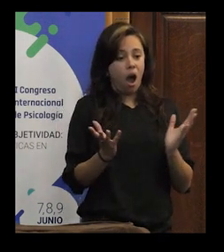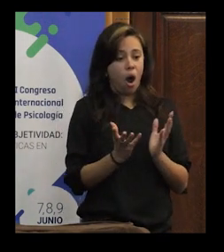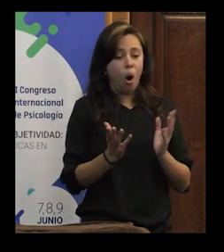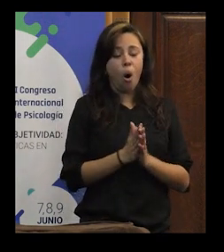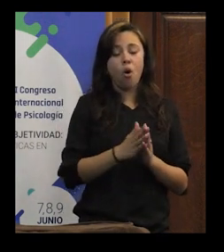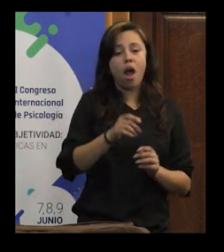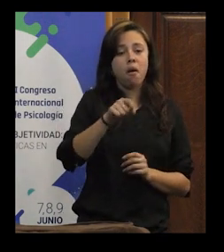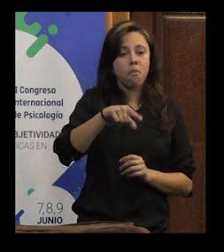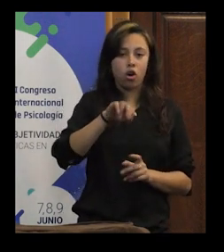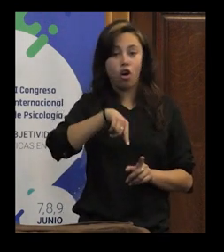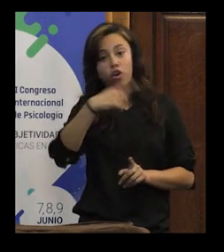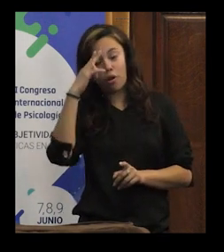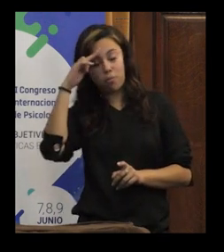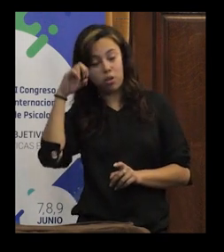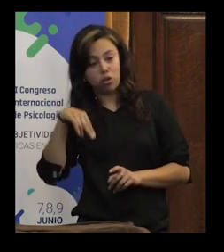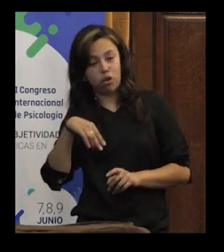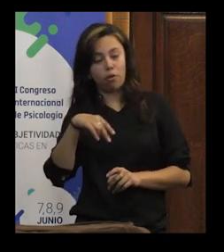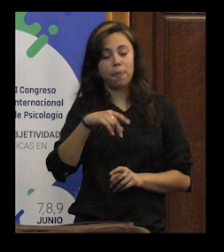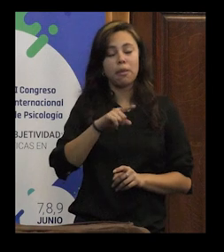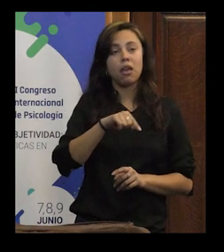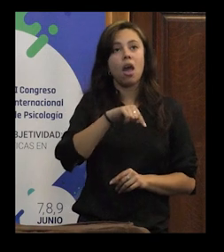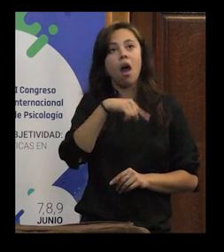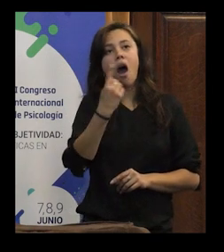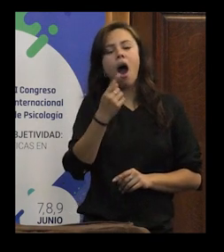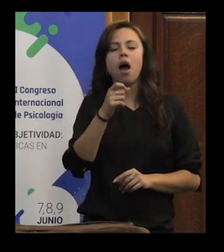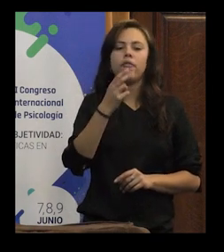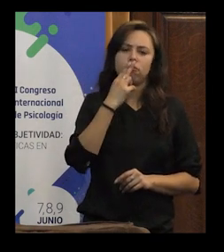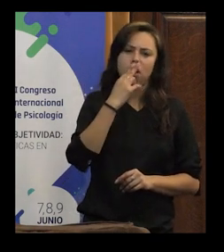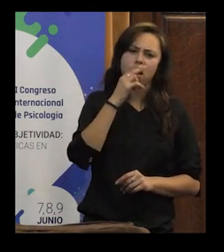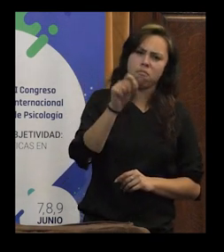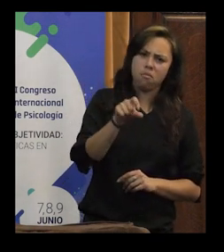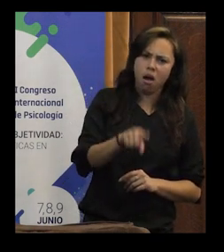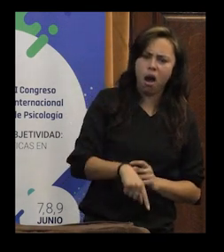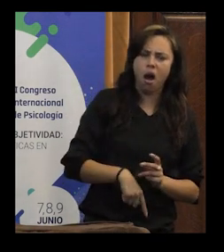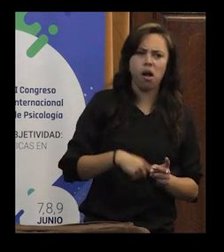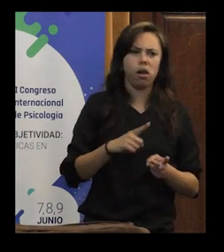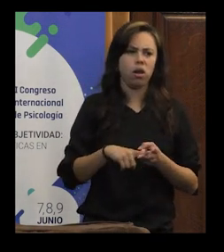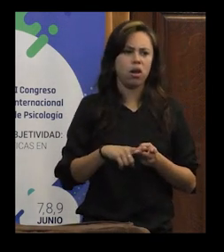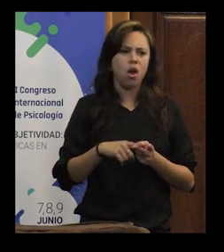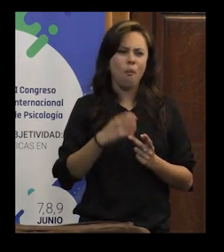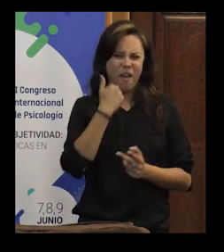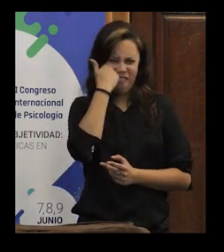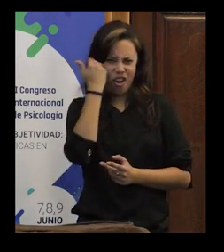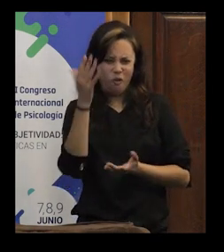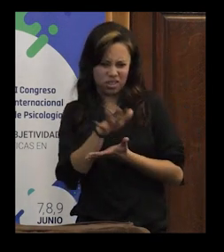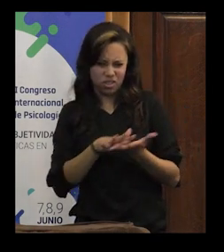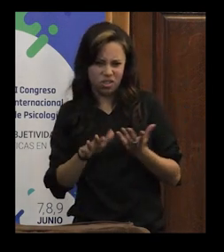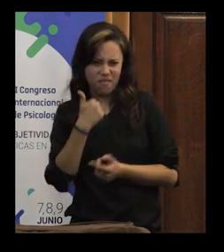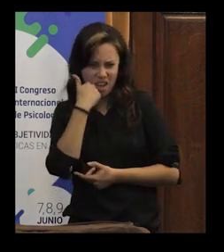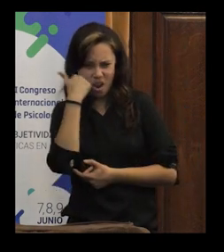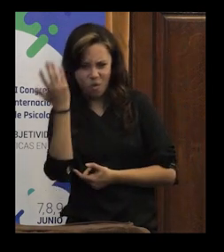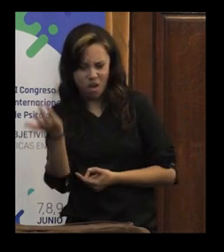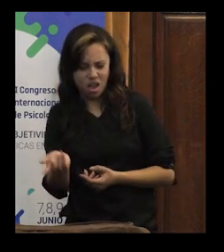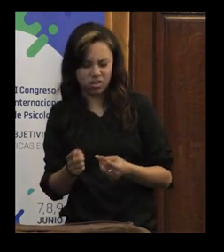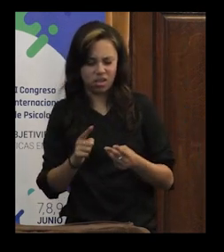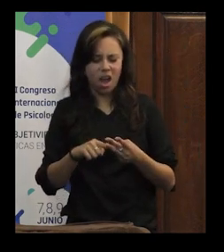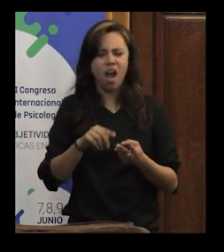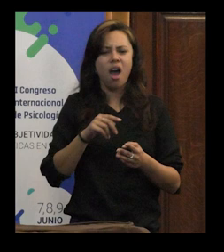a saúde, causa vergonha social, cria limitações para conviver e